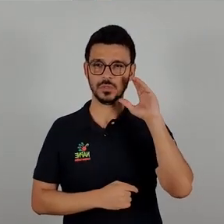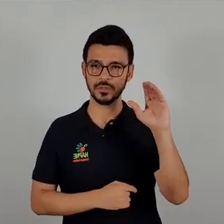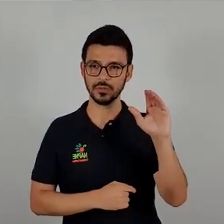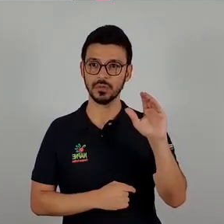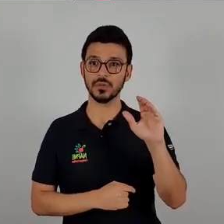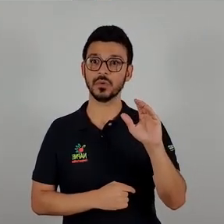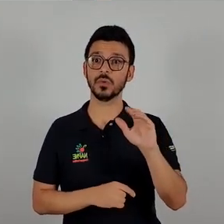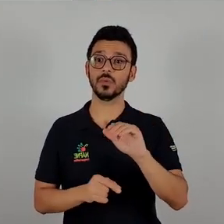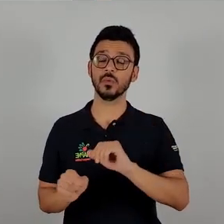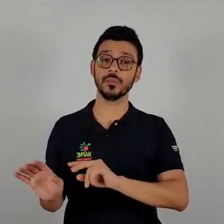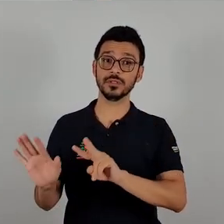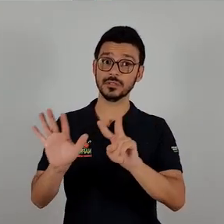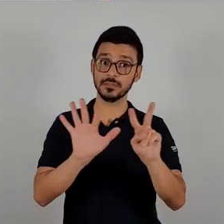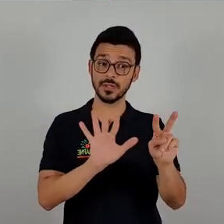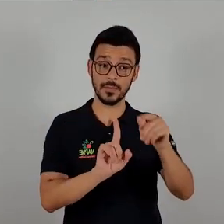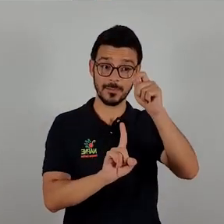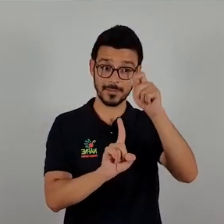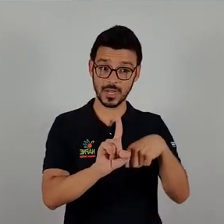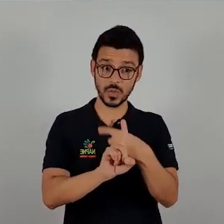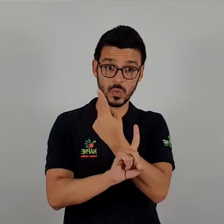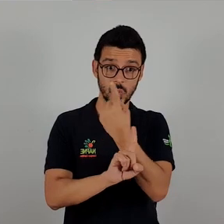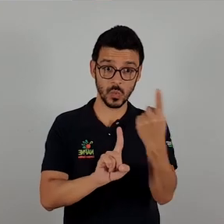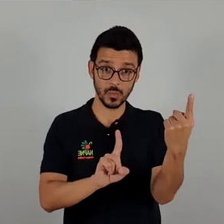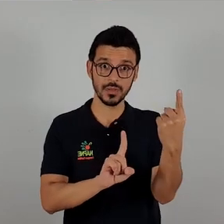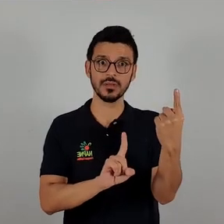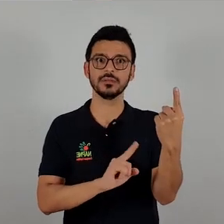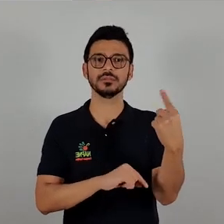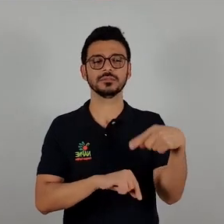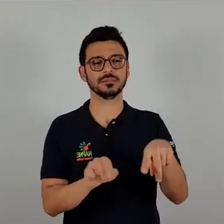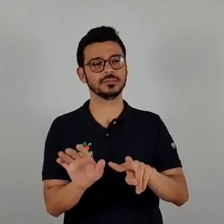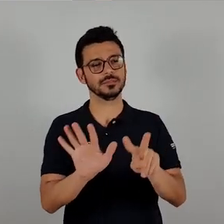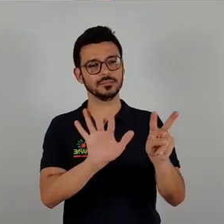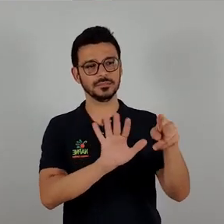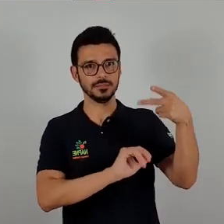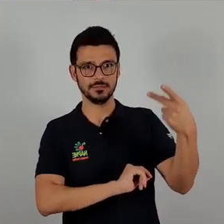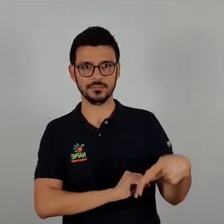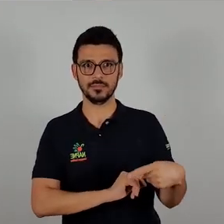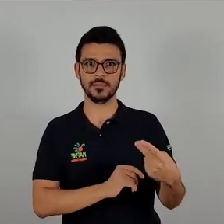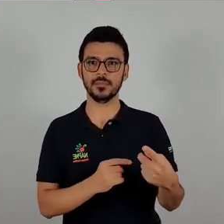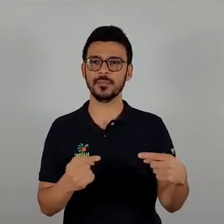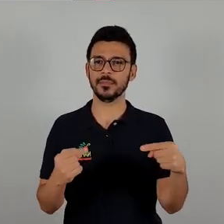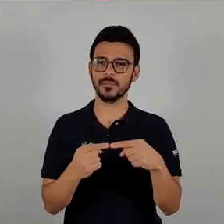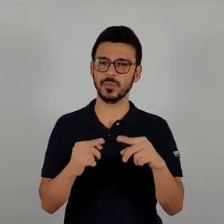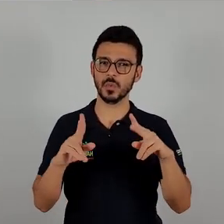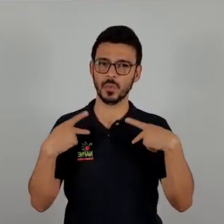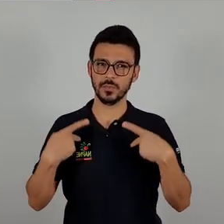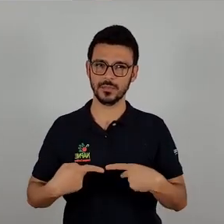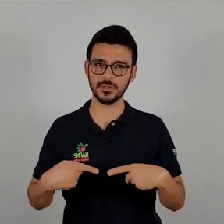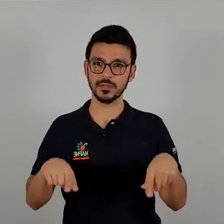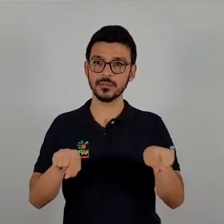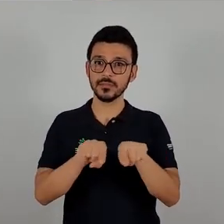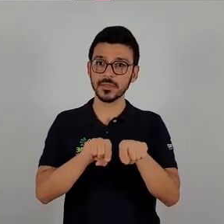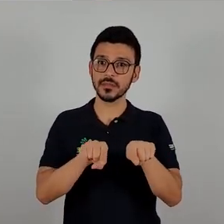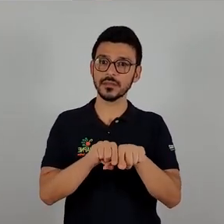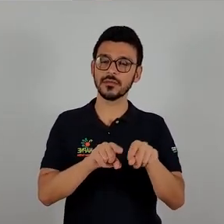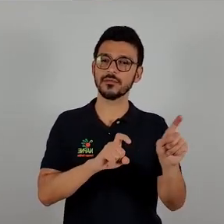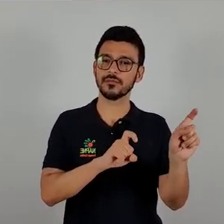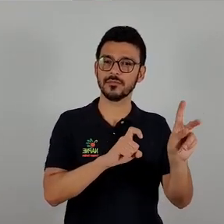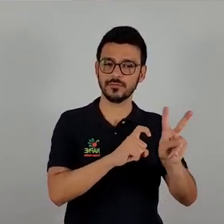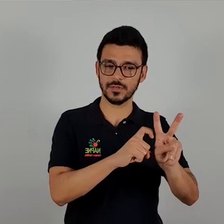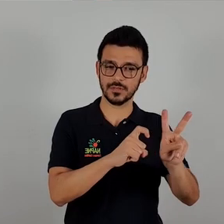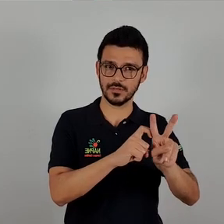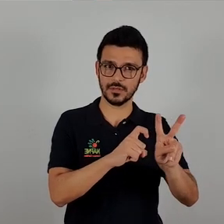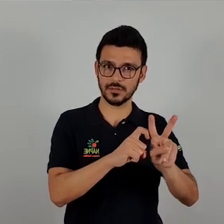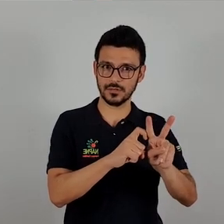mudei para o interior, mas continuo atendendo. Quem quiser seguir no Instagram, Matheus Kroloff, MTC, de Medicina Tradicional Chinesa. E para